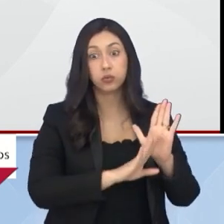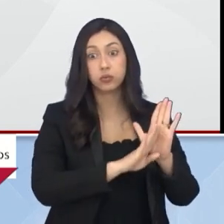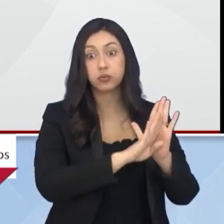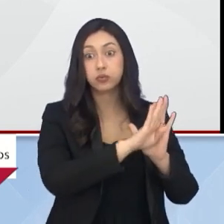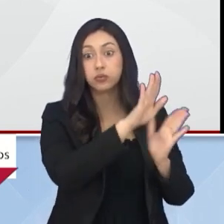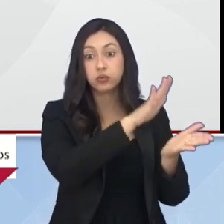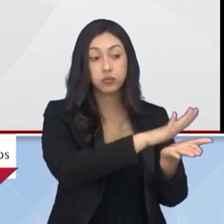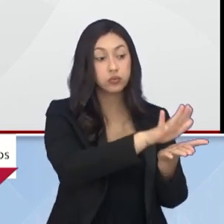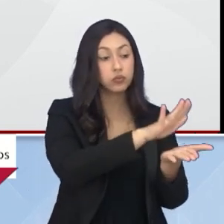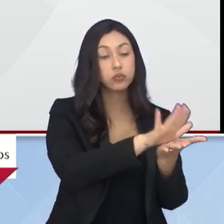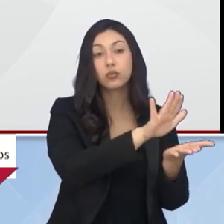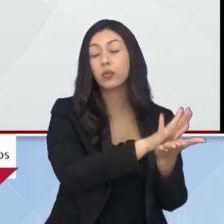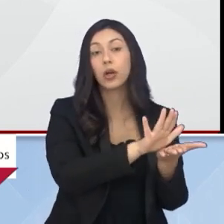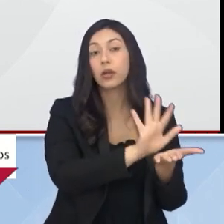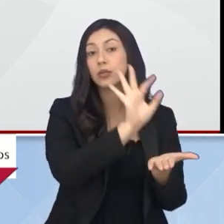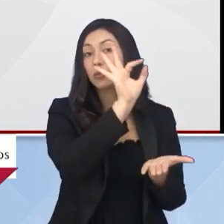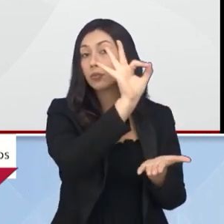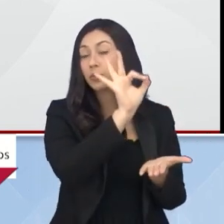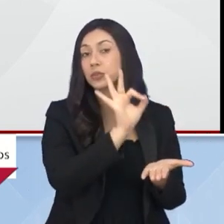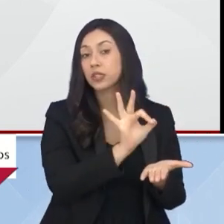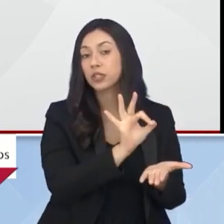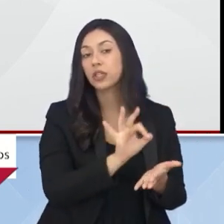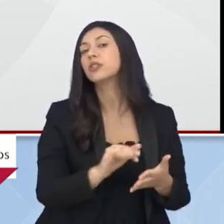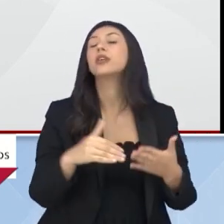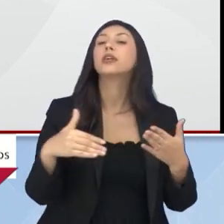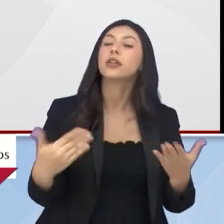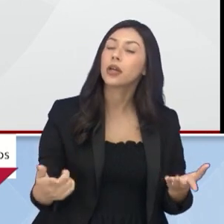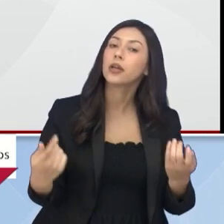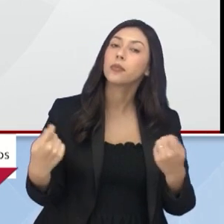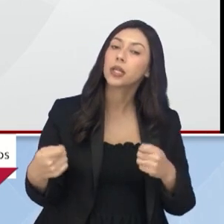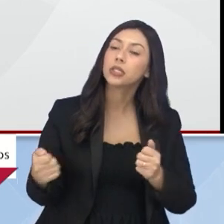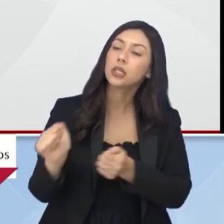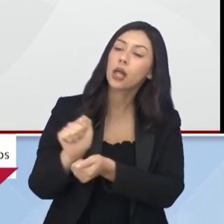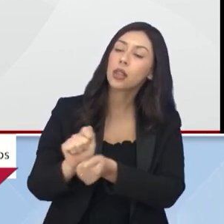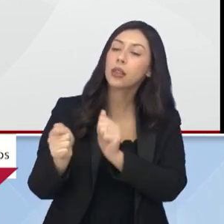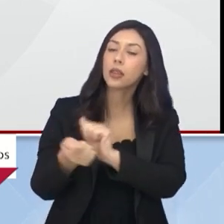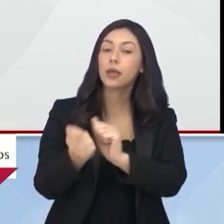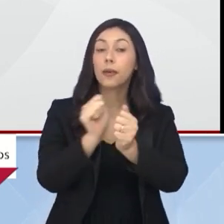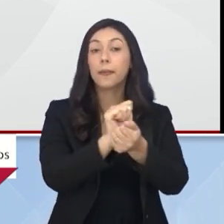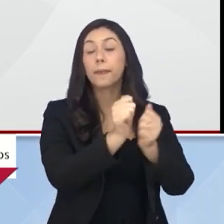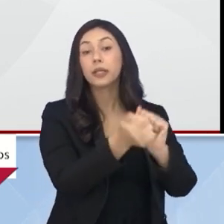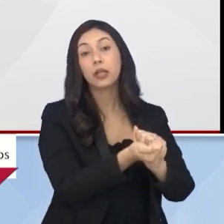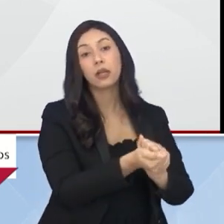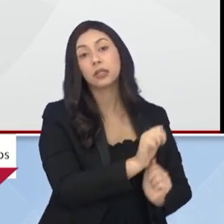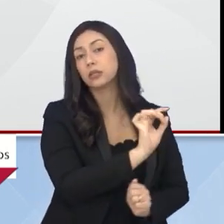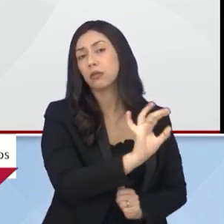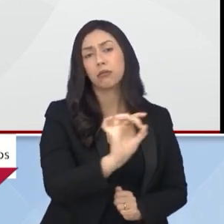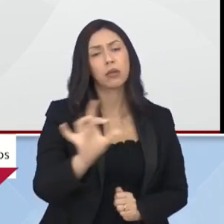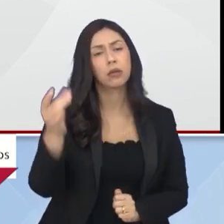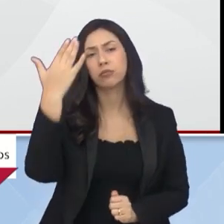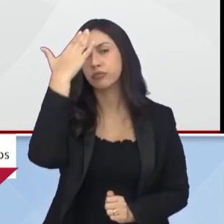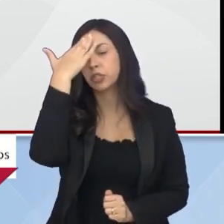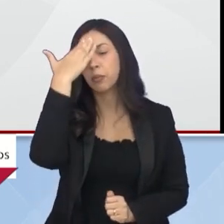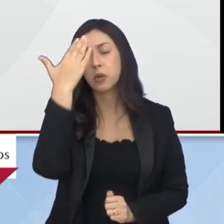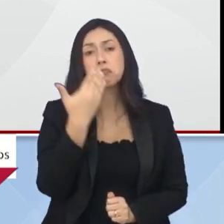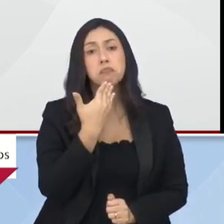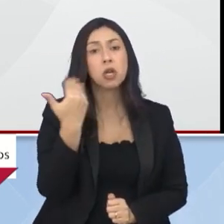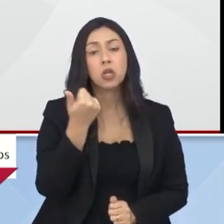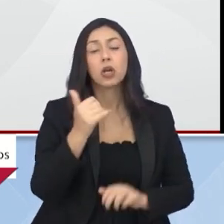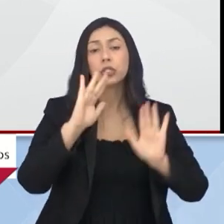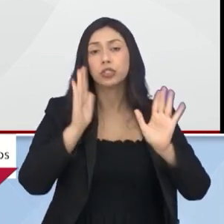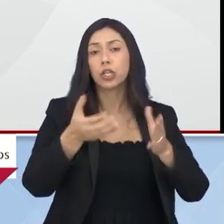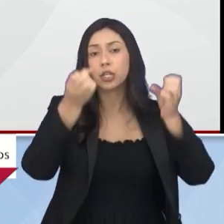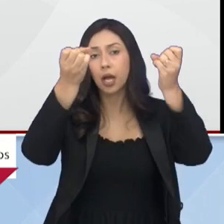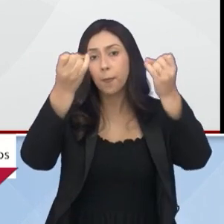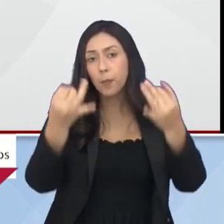aumento em termos percentuais aí vai ter que fazer adequação que cada um sabe o que tem que fazer ali tá descrito já